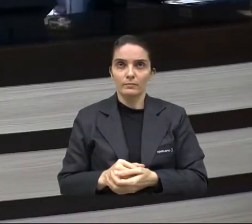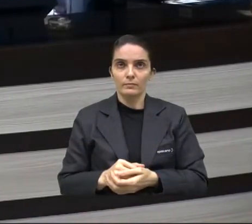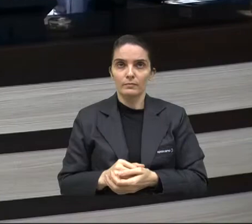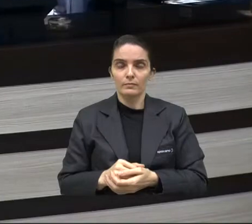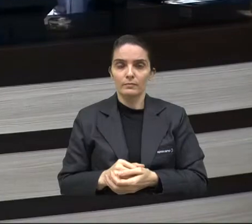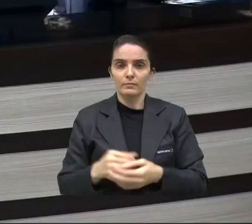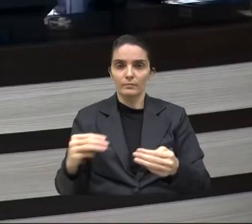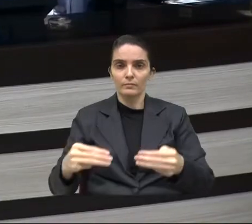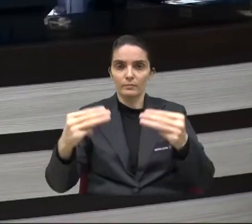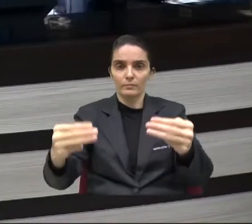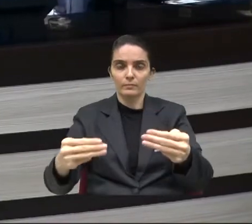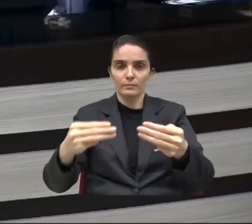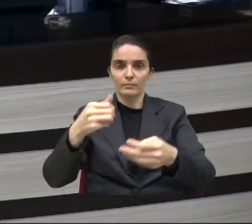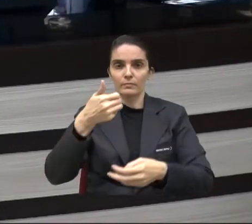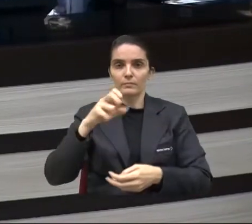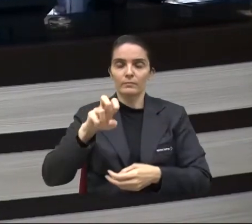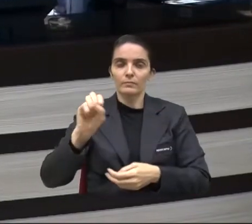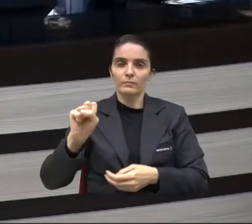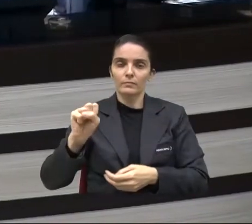Moção número